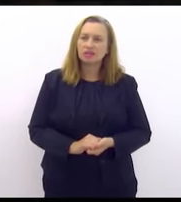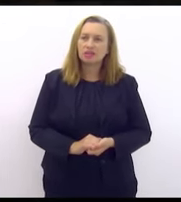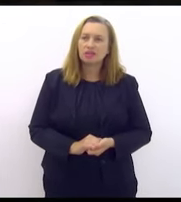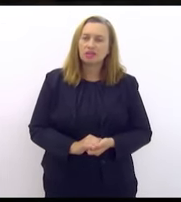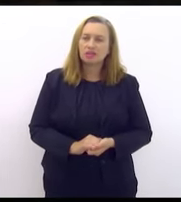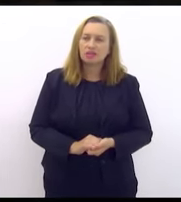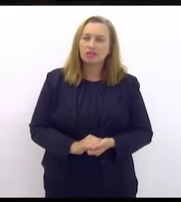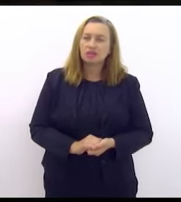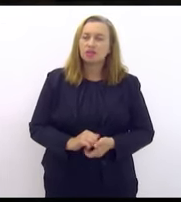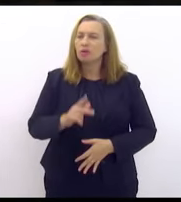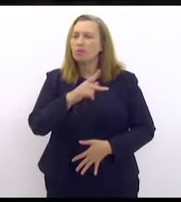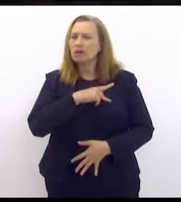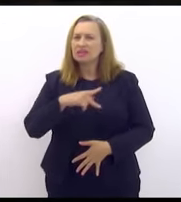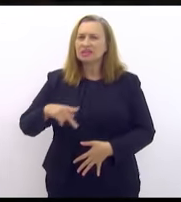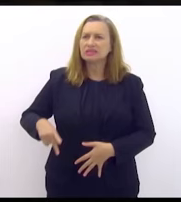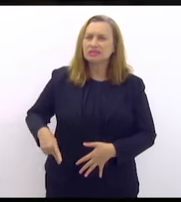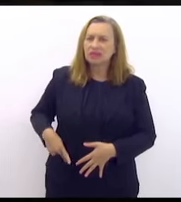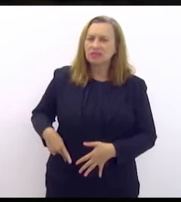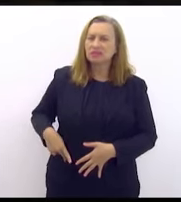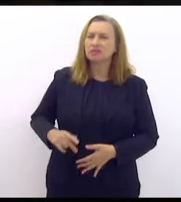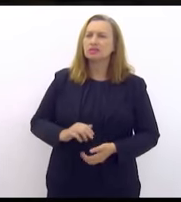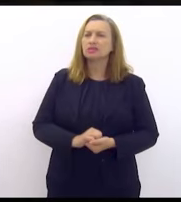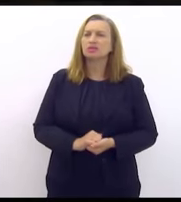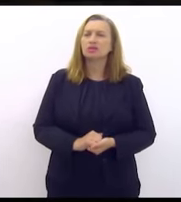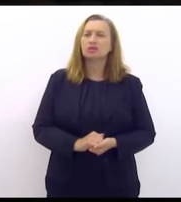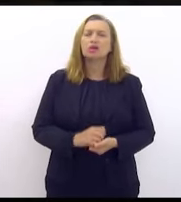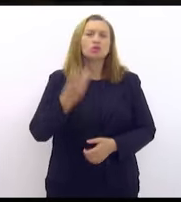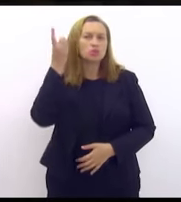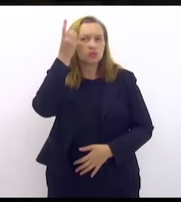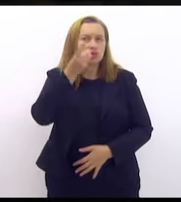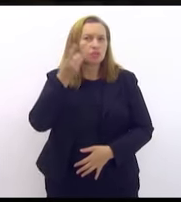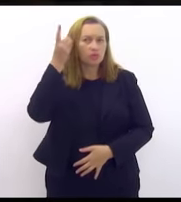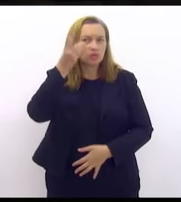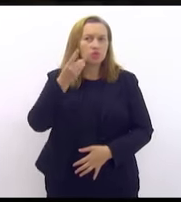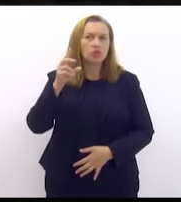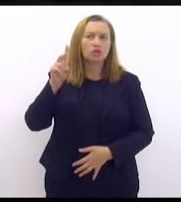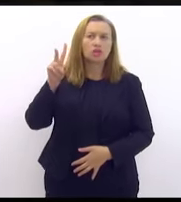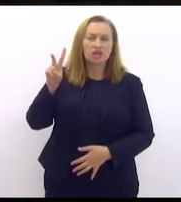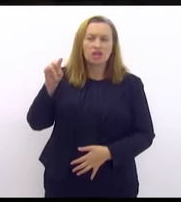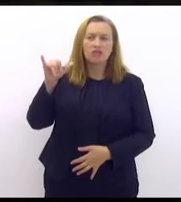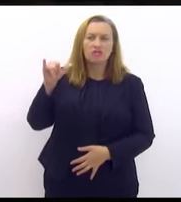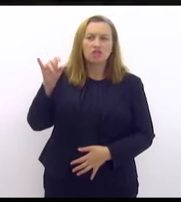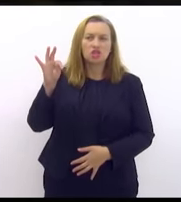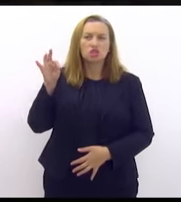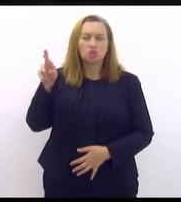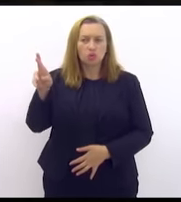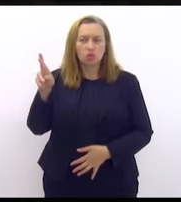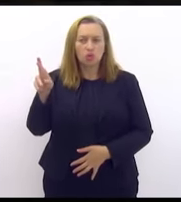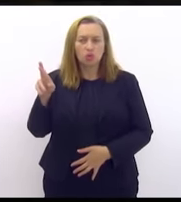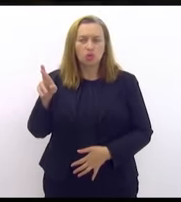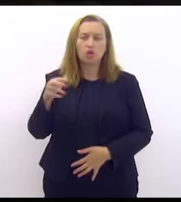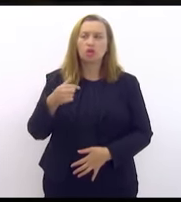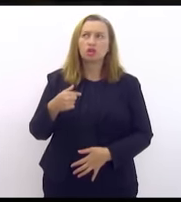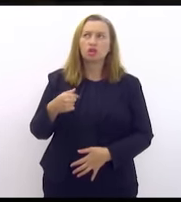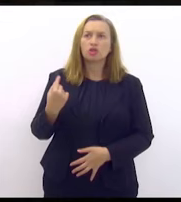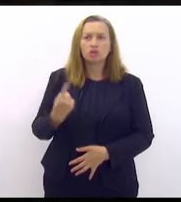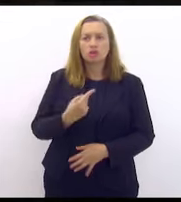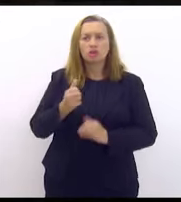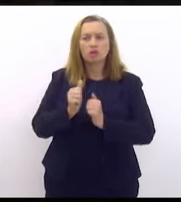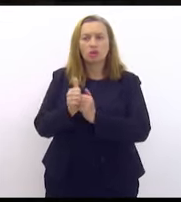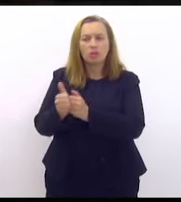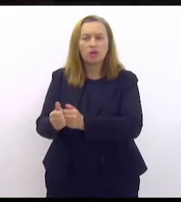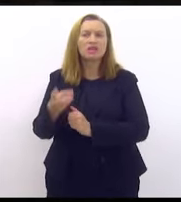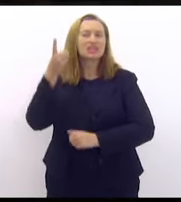sob a presidência do deputado Vitor Júnior, e lá estivemos acompanhados do